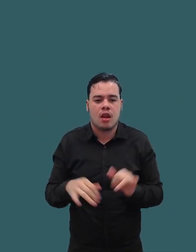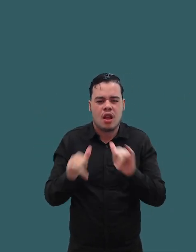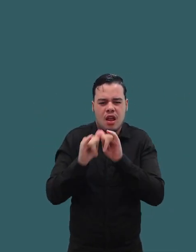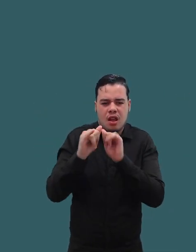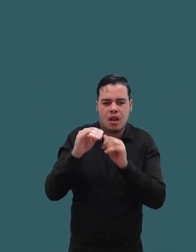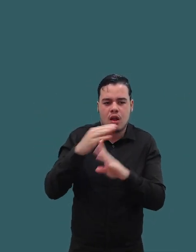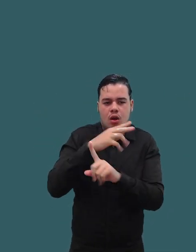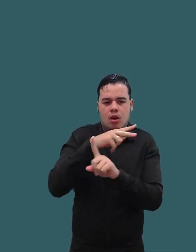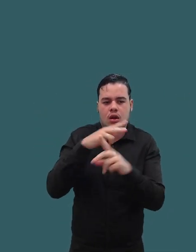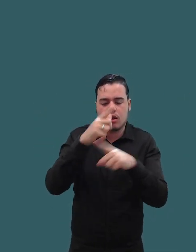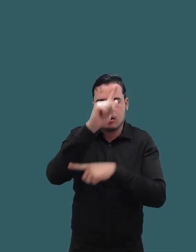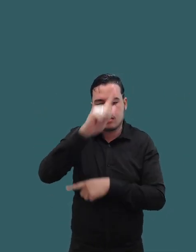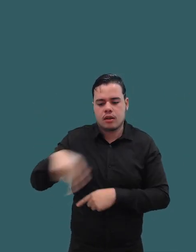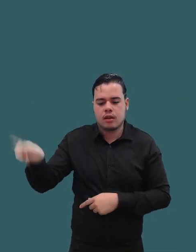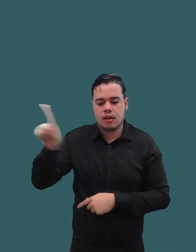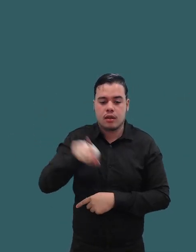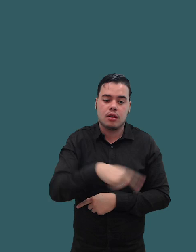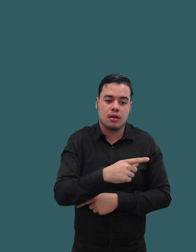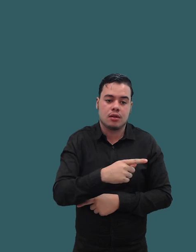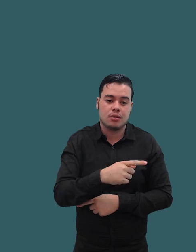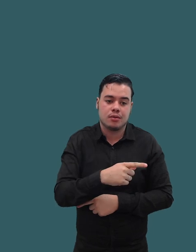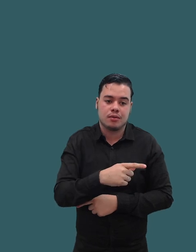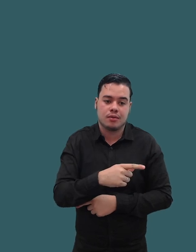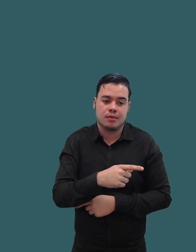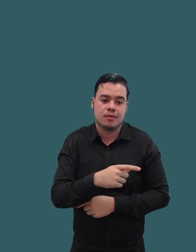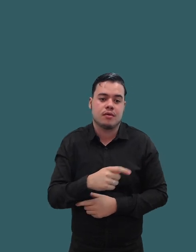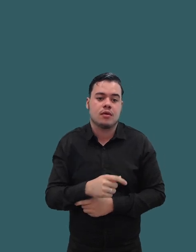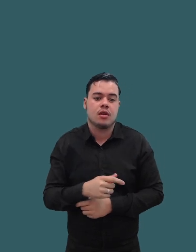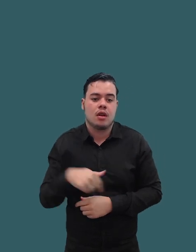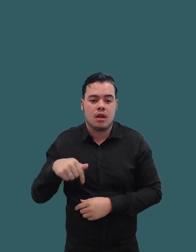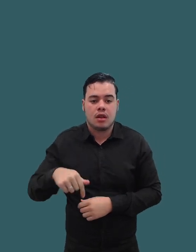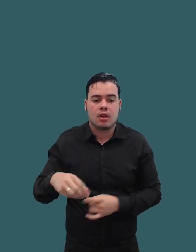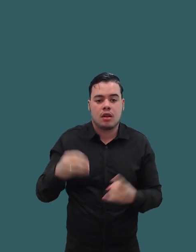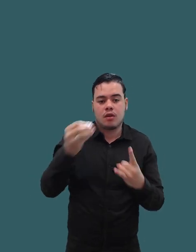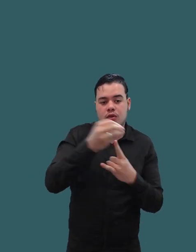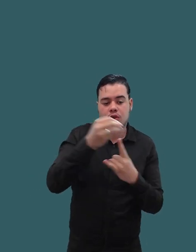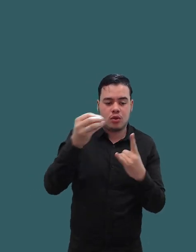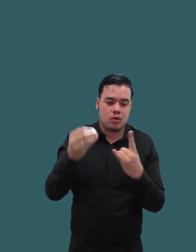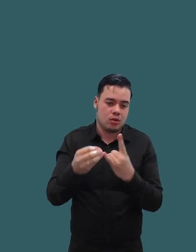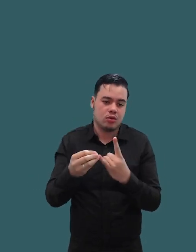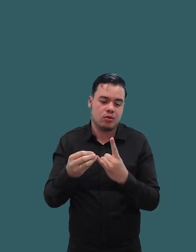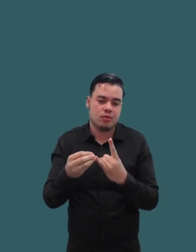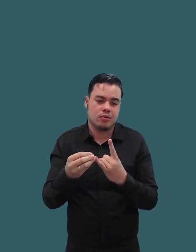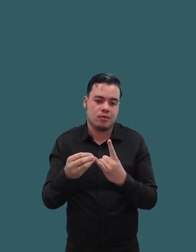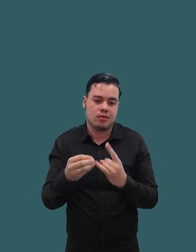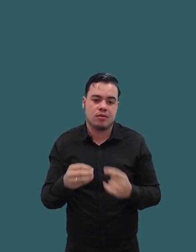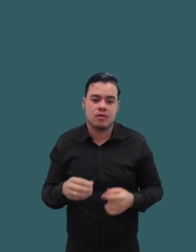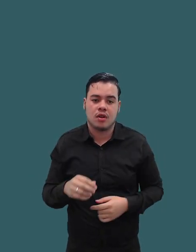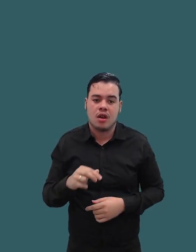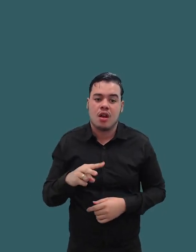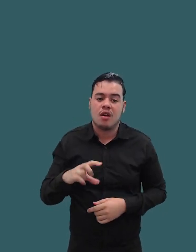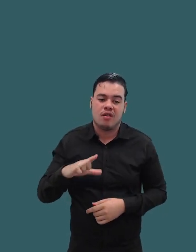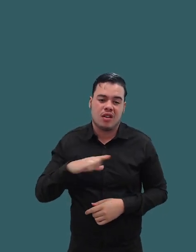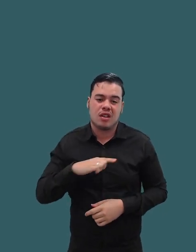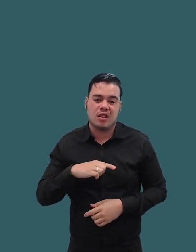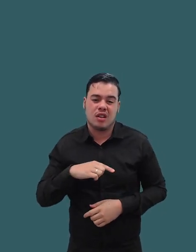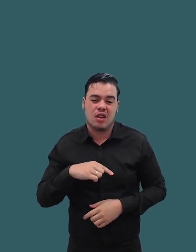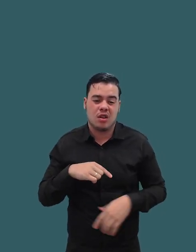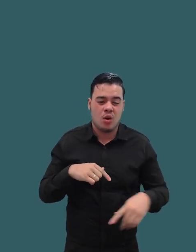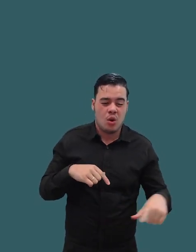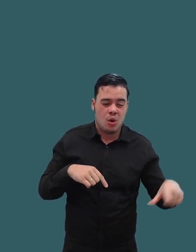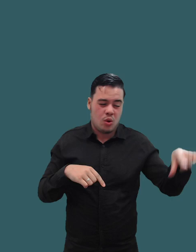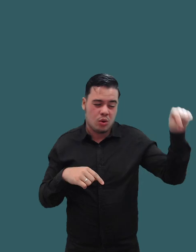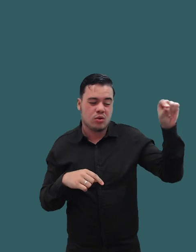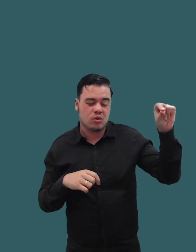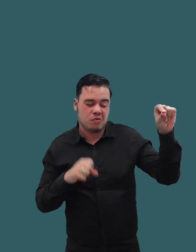atividades na nossa unidade. Então, a quinta-feira nós vamos suspender. Haverá exceções para aquelas que não